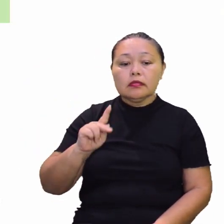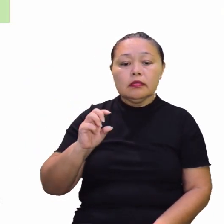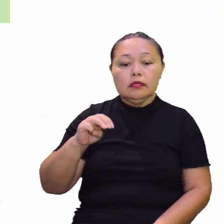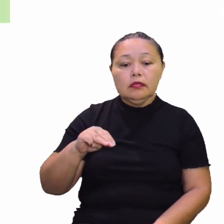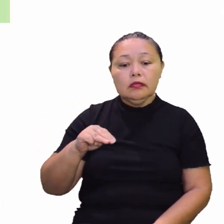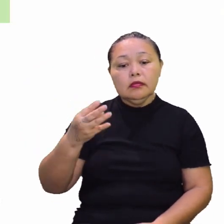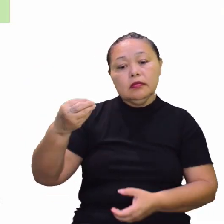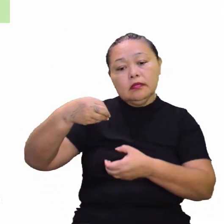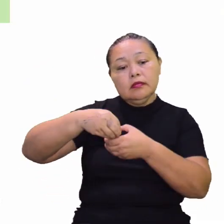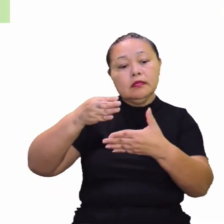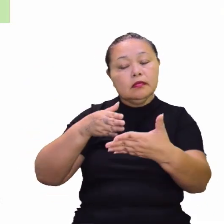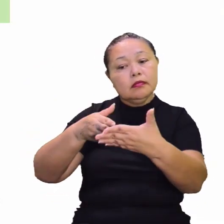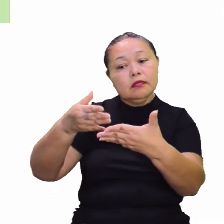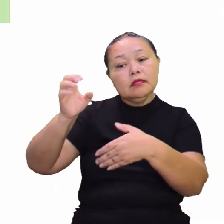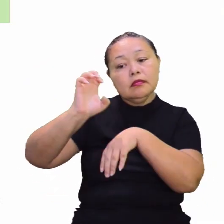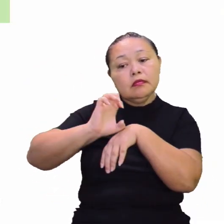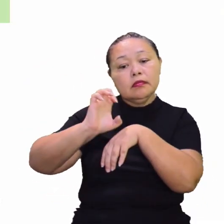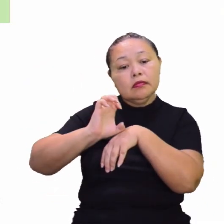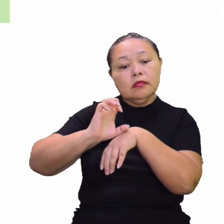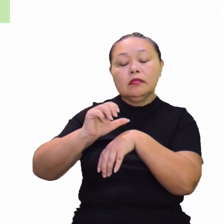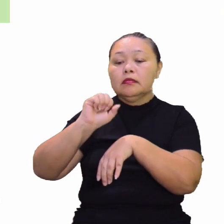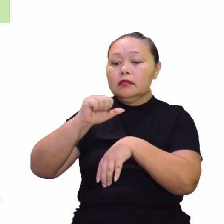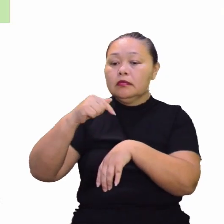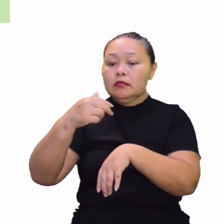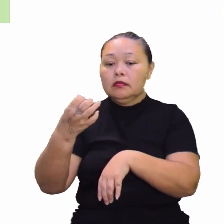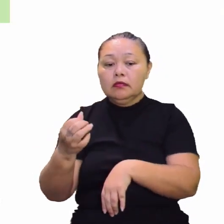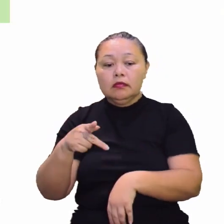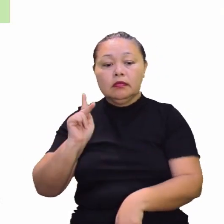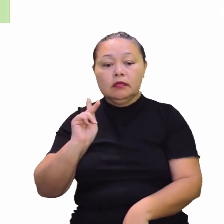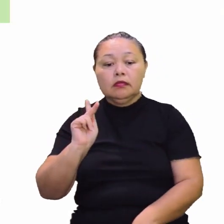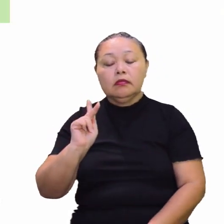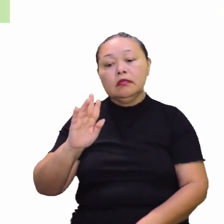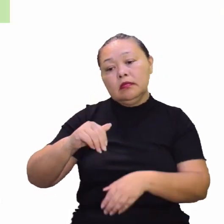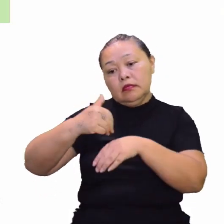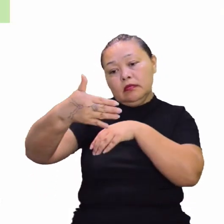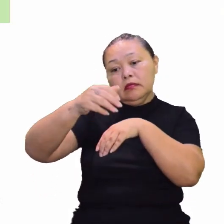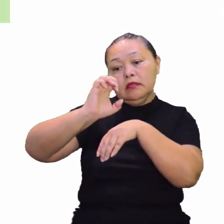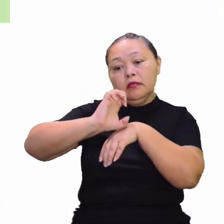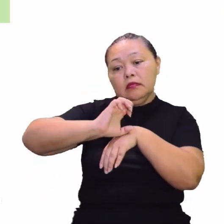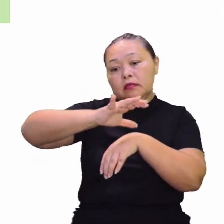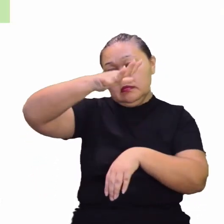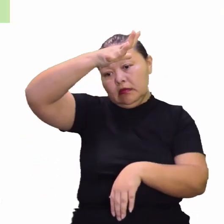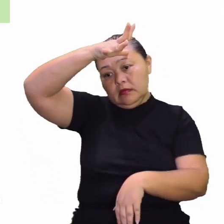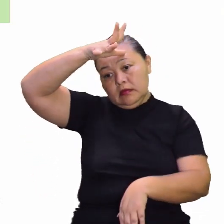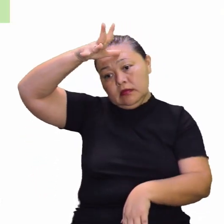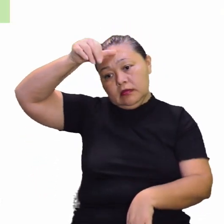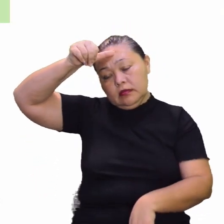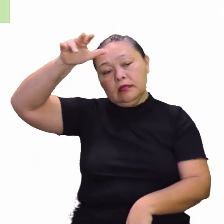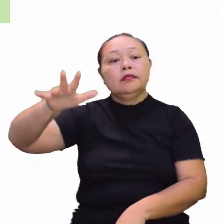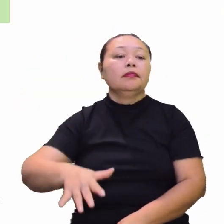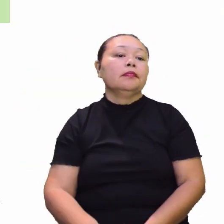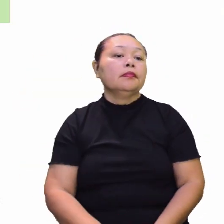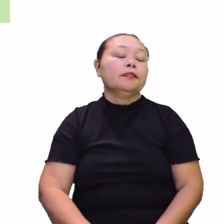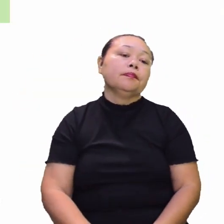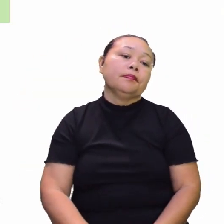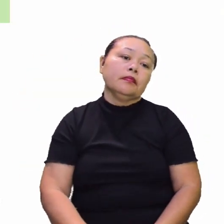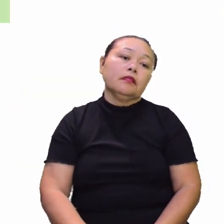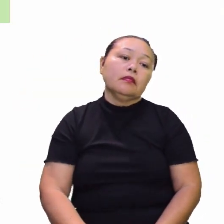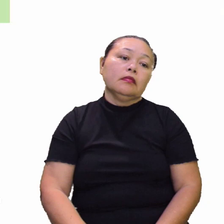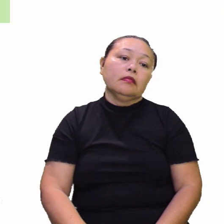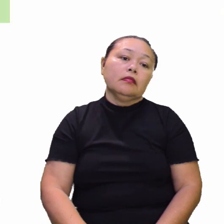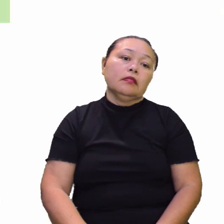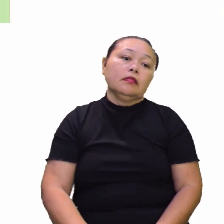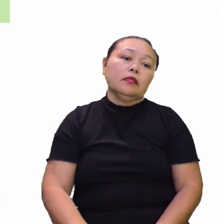180 quilômetros dentro de Rondônia, 876 lá dentro do Amazonas.